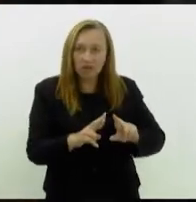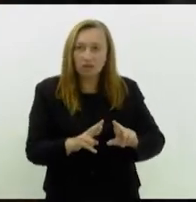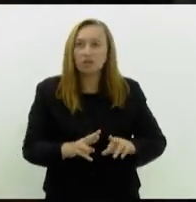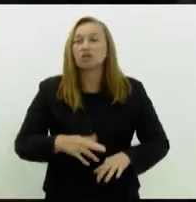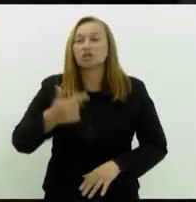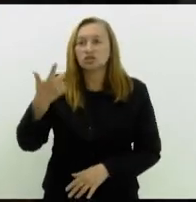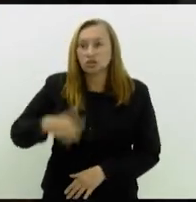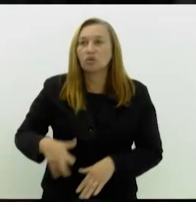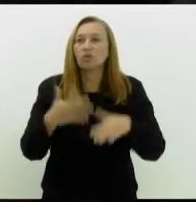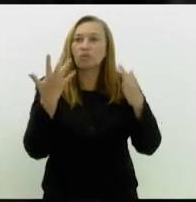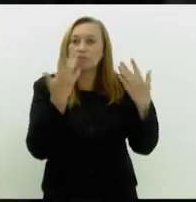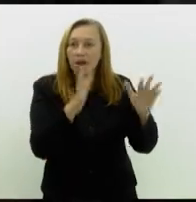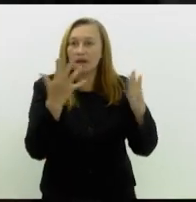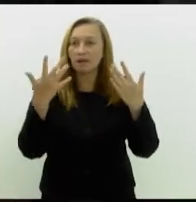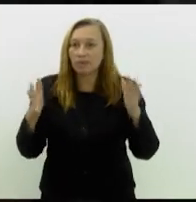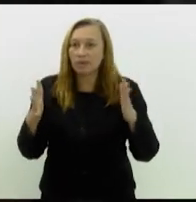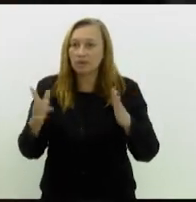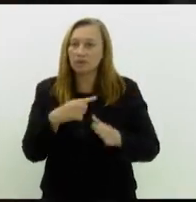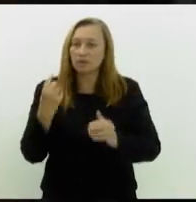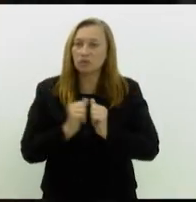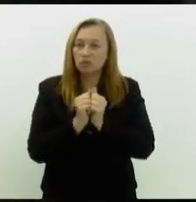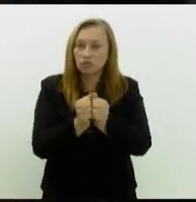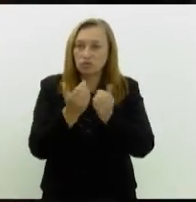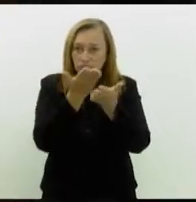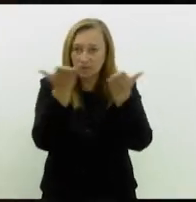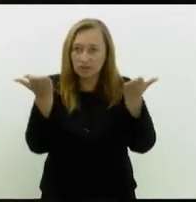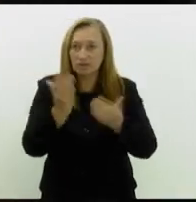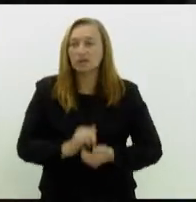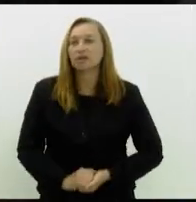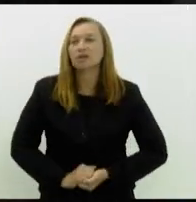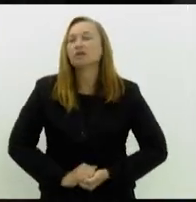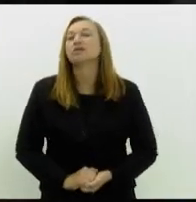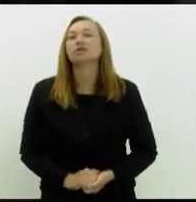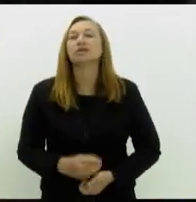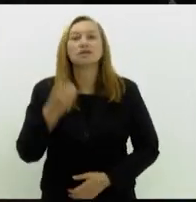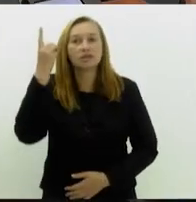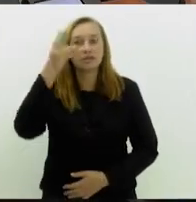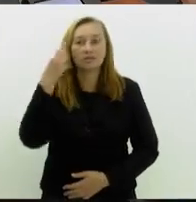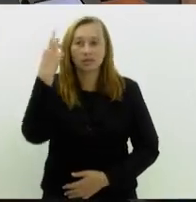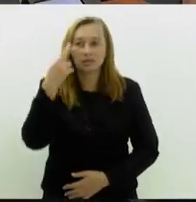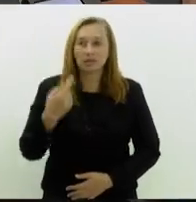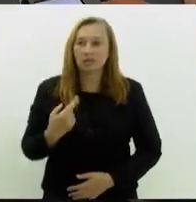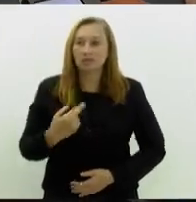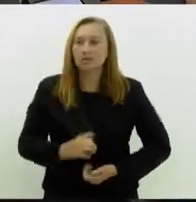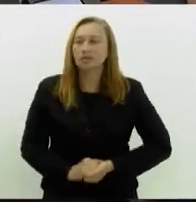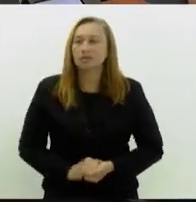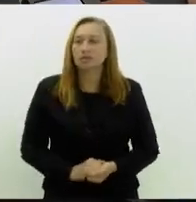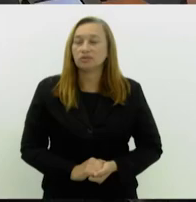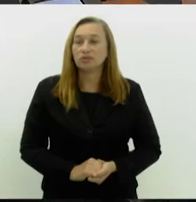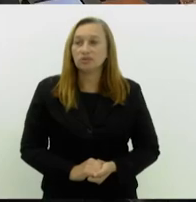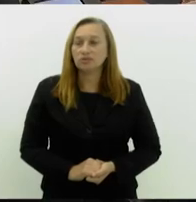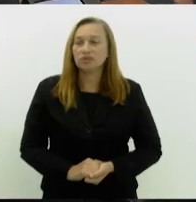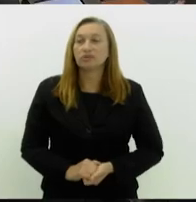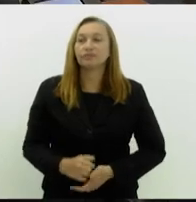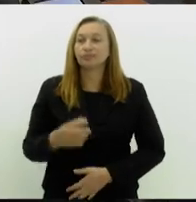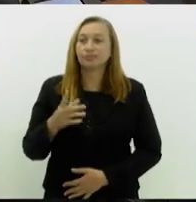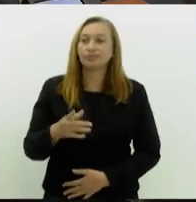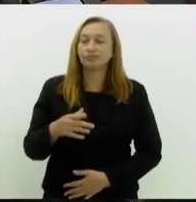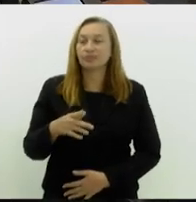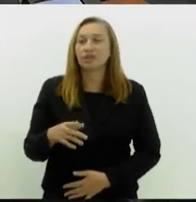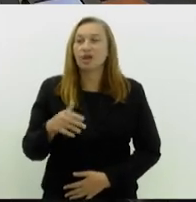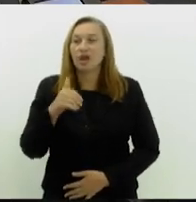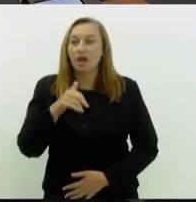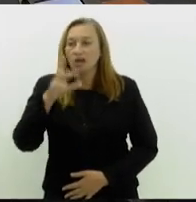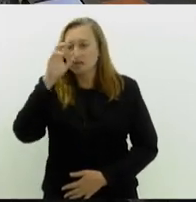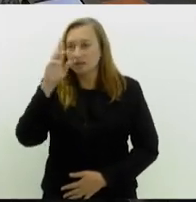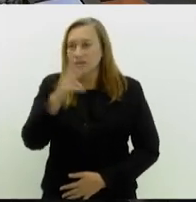mais uma vez parabéns estamos junto com vocês deputada Renata senhora presidenta super importante o